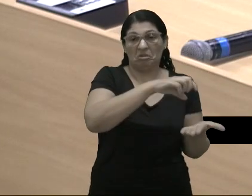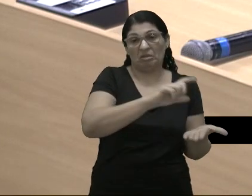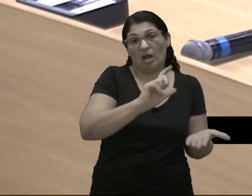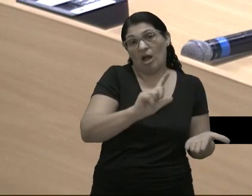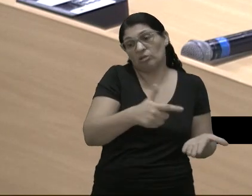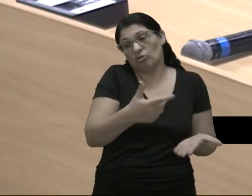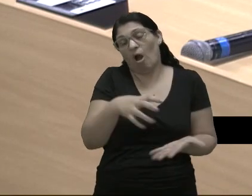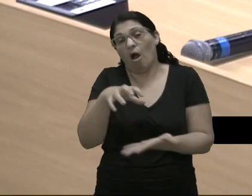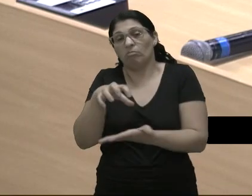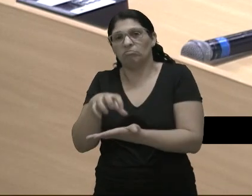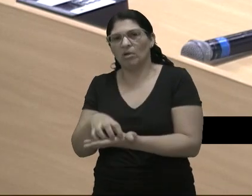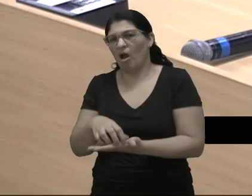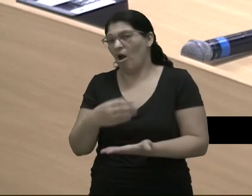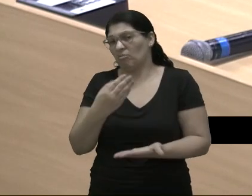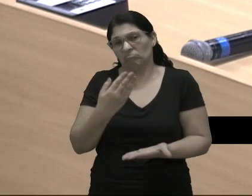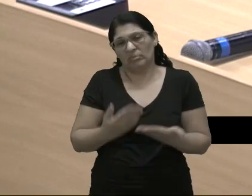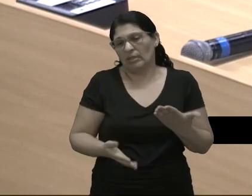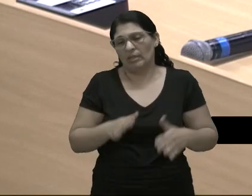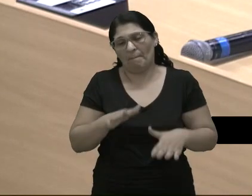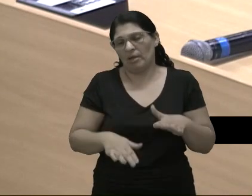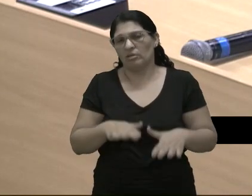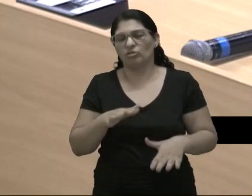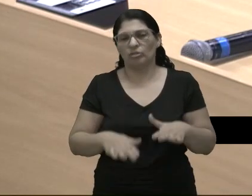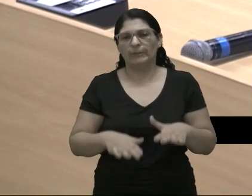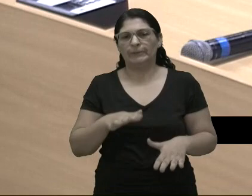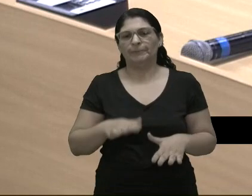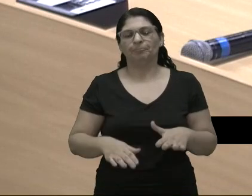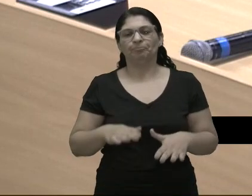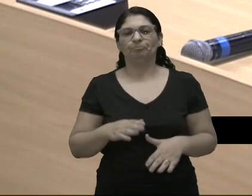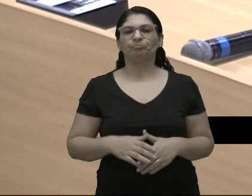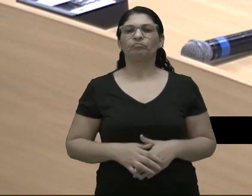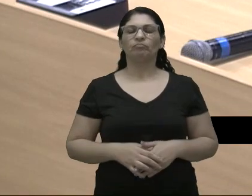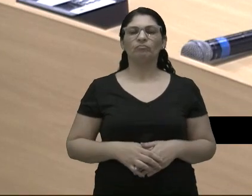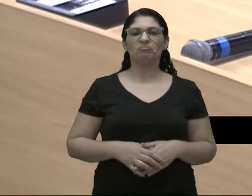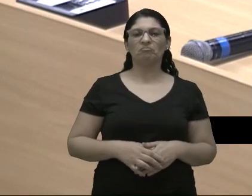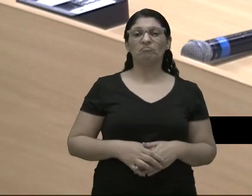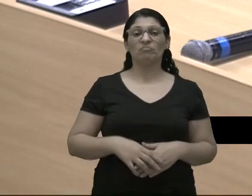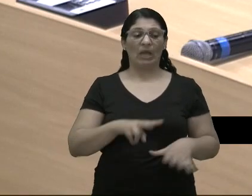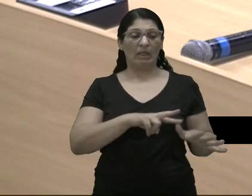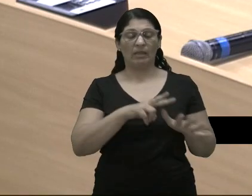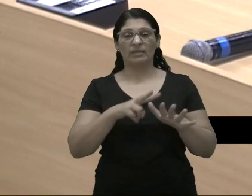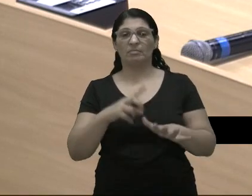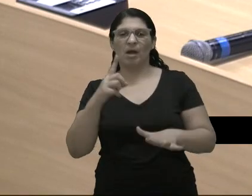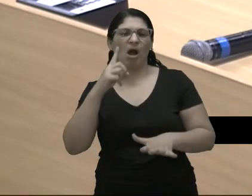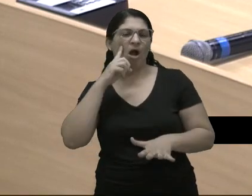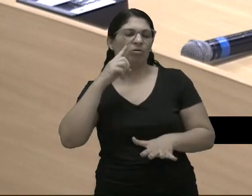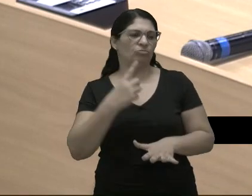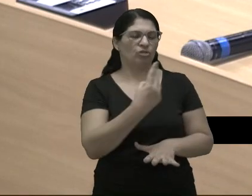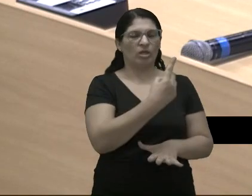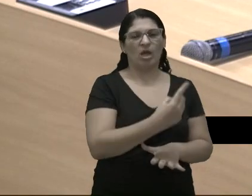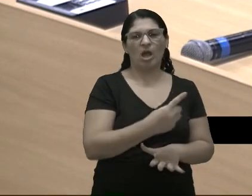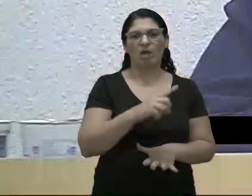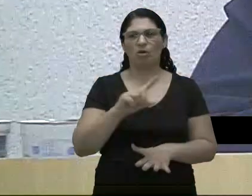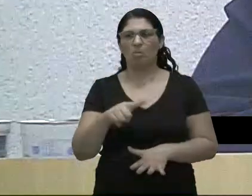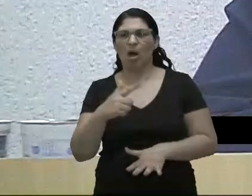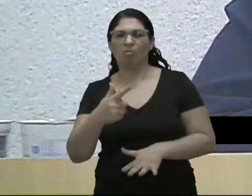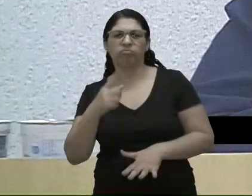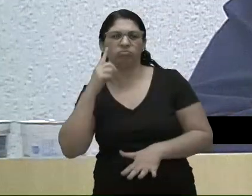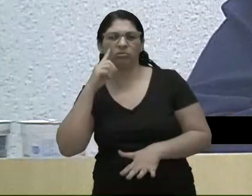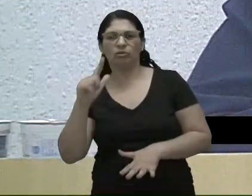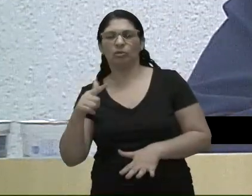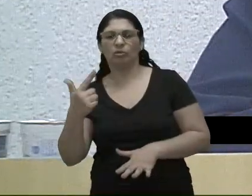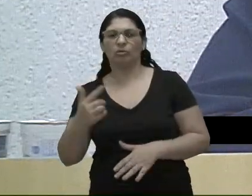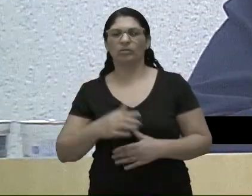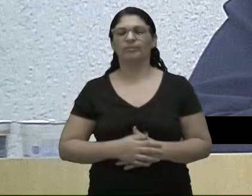depende da demanda, tá? E tem semanas que eu trabalho um dia em cada unidade, aí depende da demanda, tá? Tá. E a Maria Helena? Fica mais na